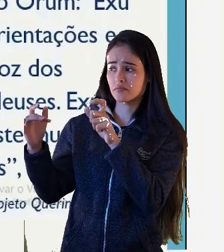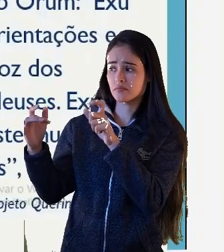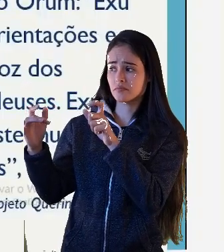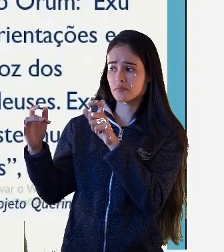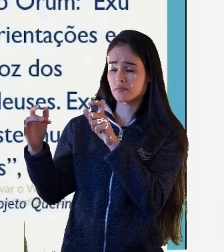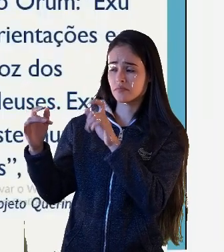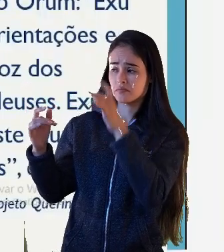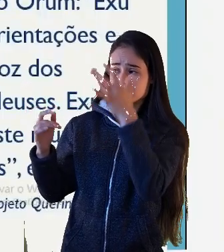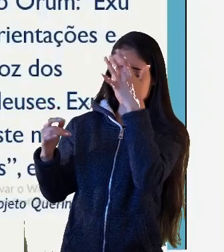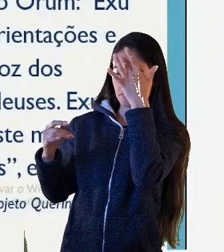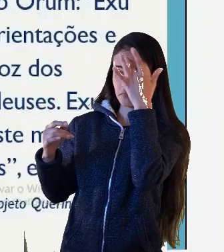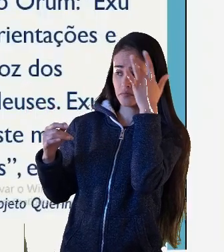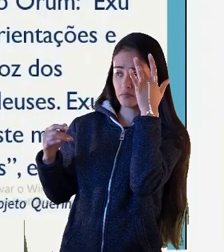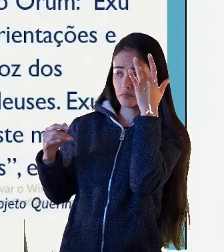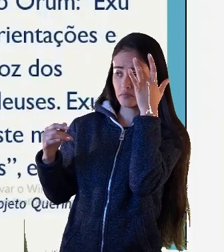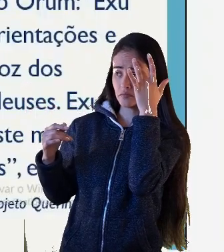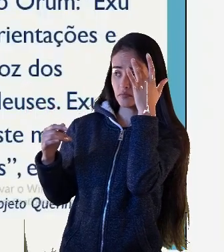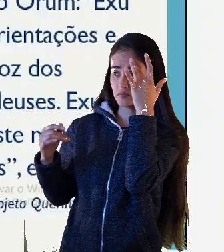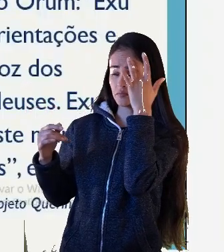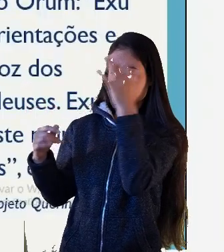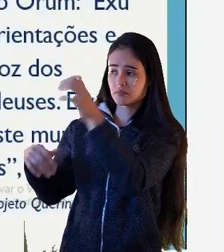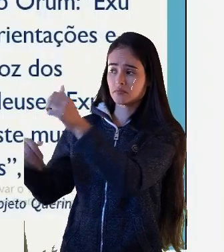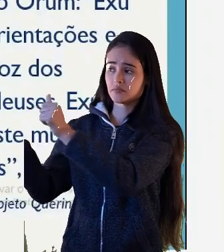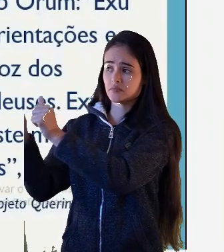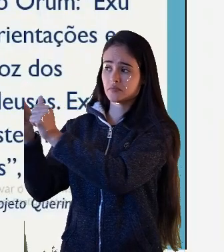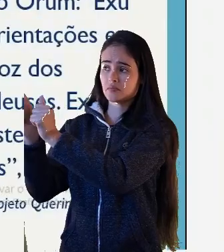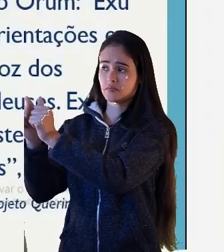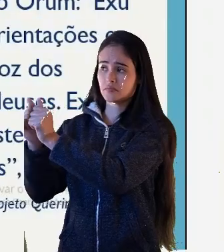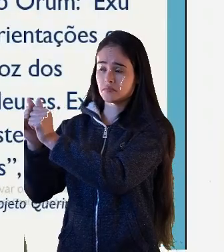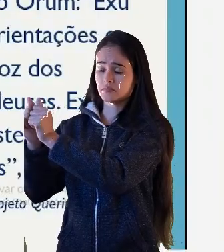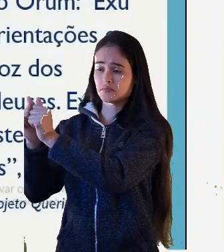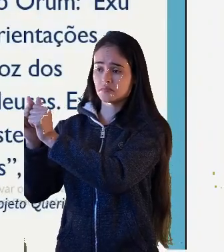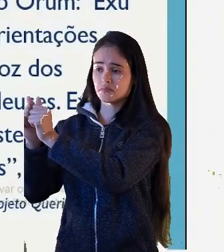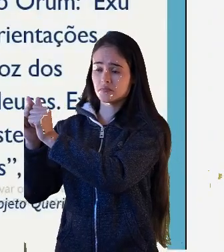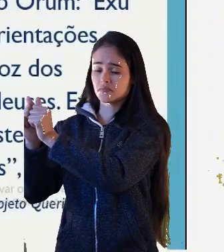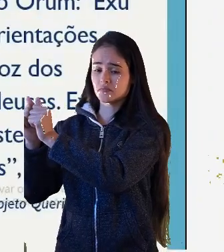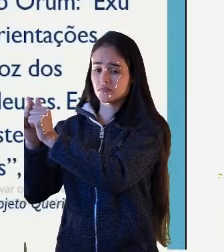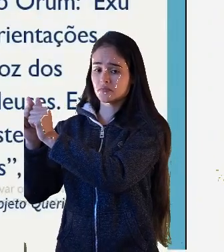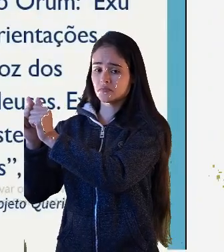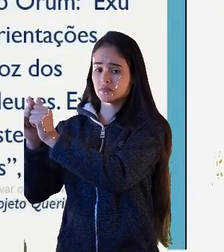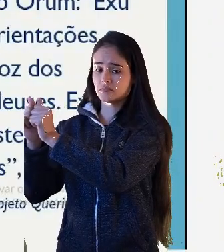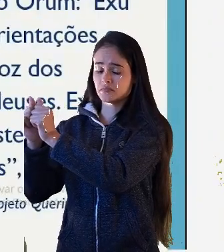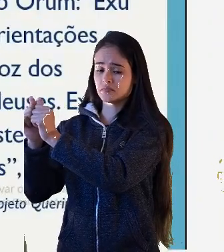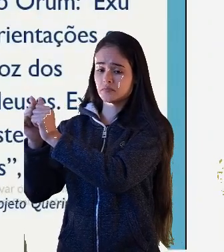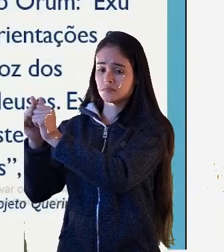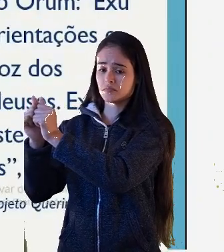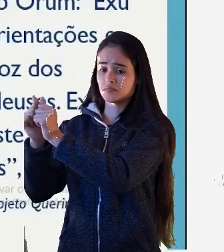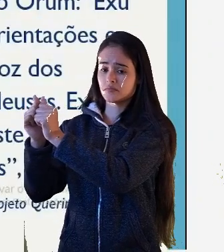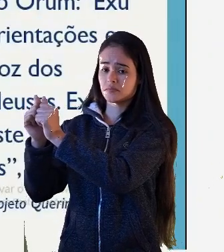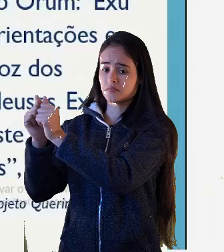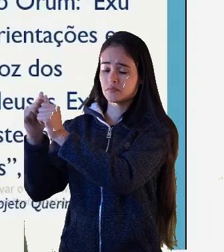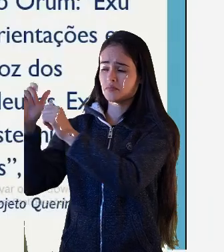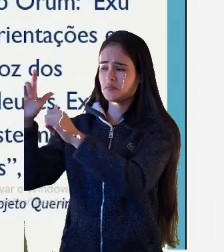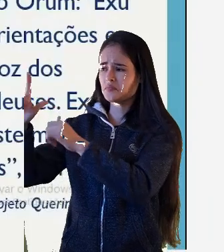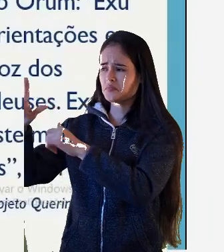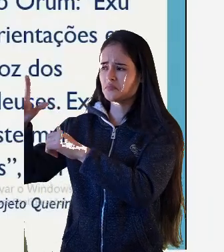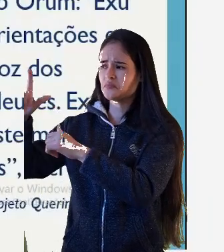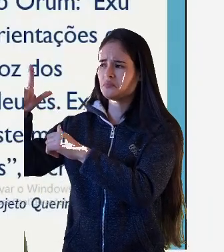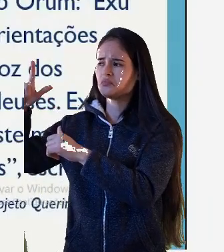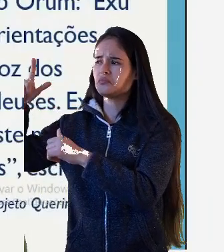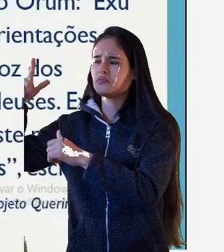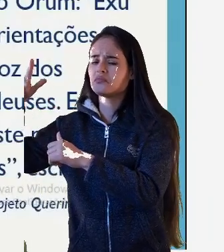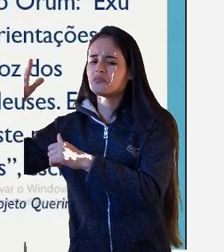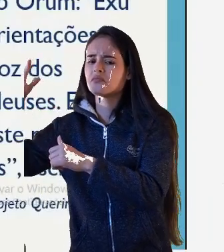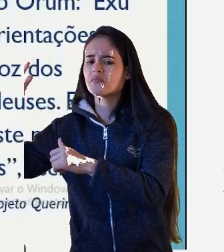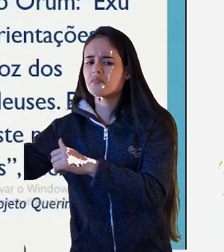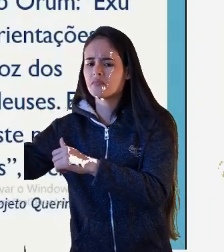junina, né? No dia de São João, no dia de Santo Antônio, né? Tá chegando aí essa semana. Então, a gente precisa encarar dessa forma, né?